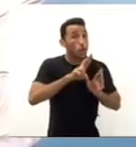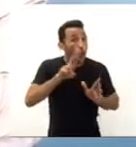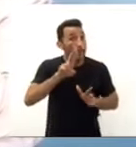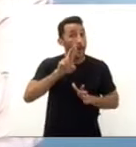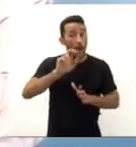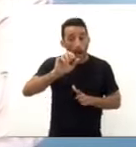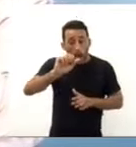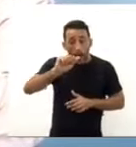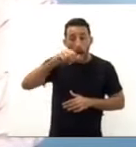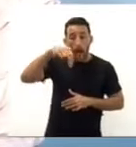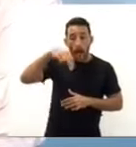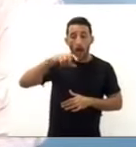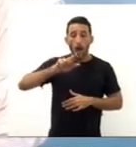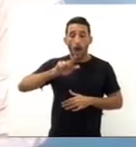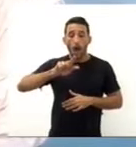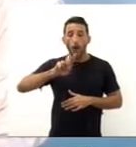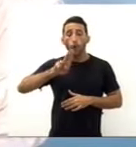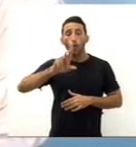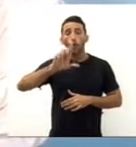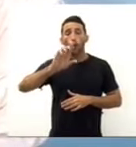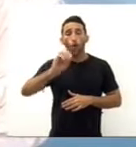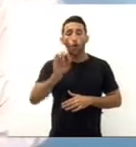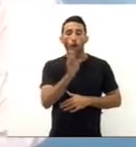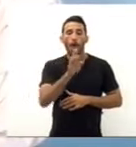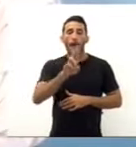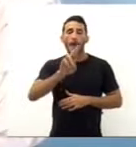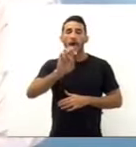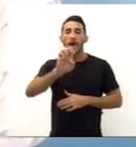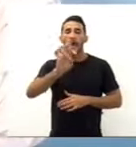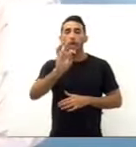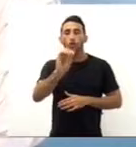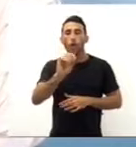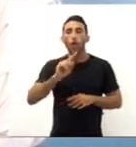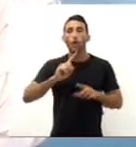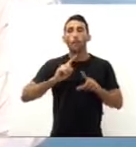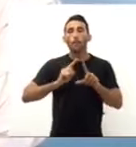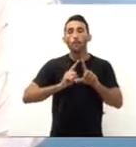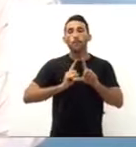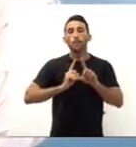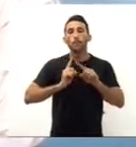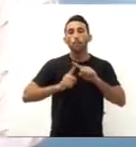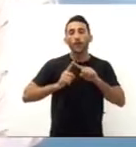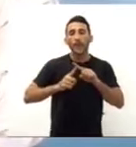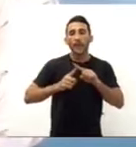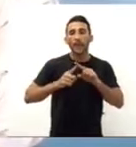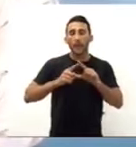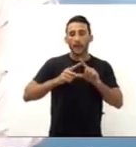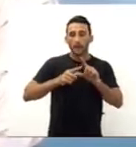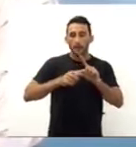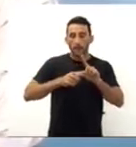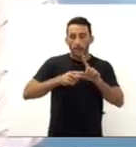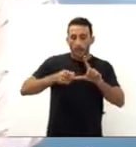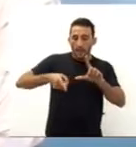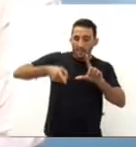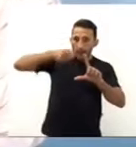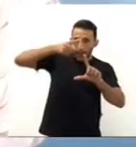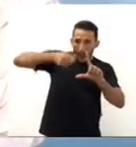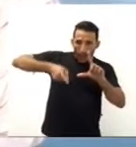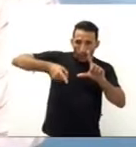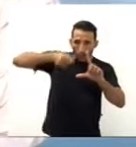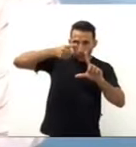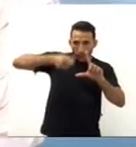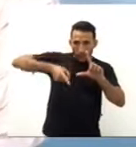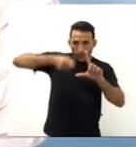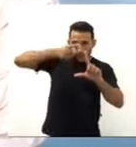falo oposto ao ângulo, então eu tenho um lado oposto ao ângulo, ó. Esse lado